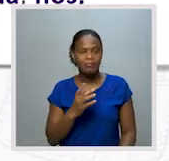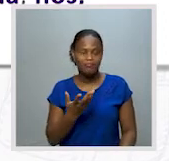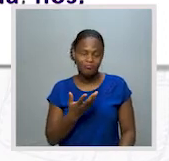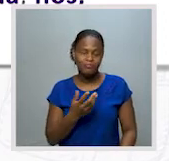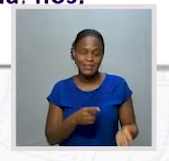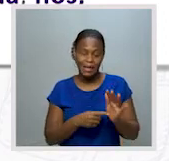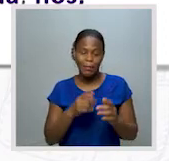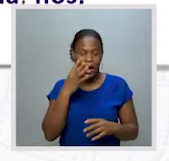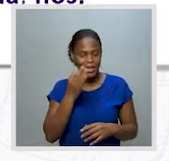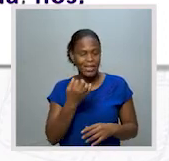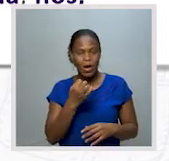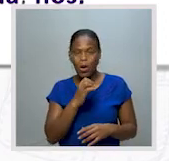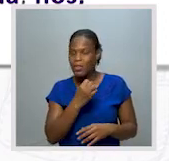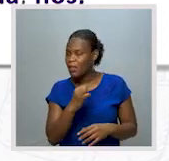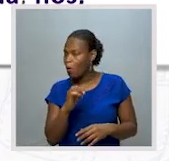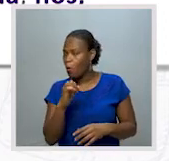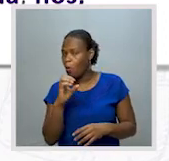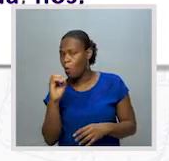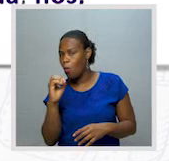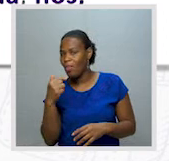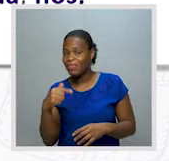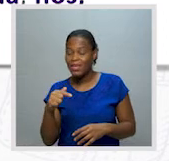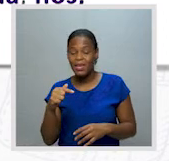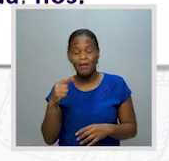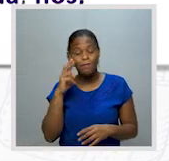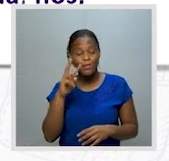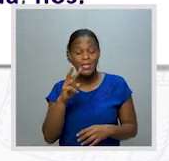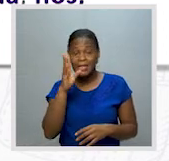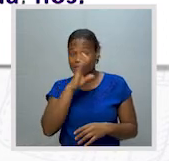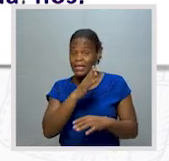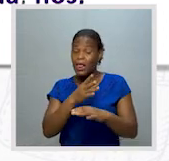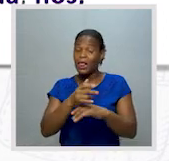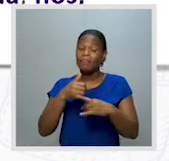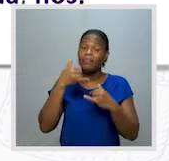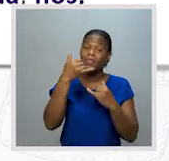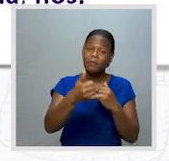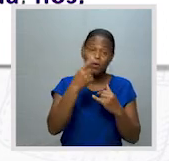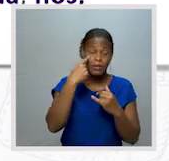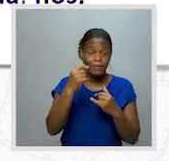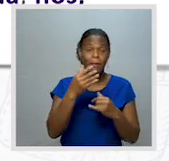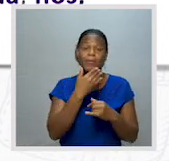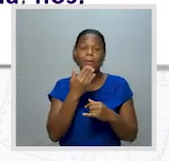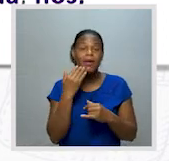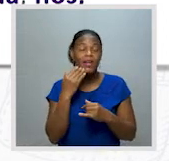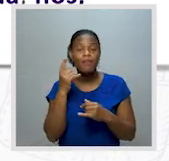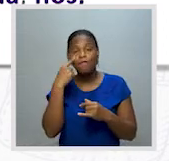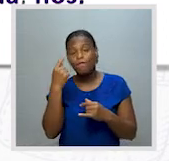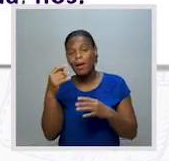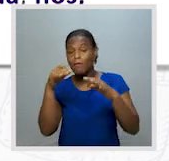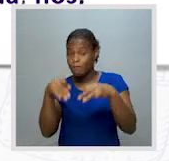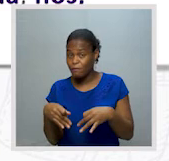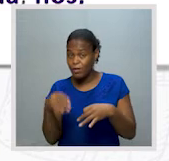reforçar. Ainda não o tinha visto. Se vierem depois do verbo, dependendo da terminação